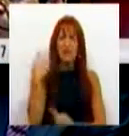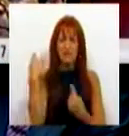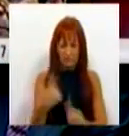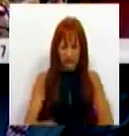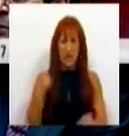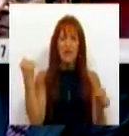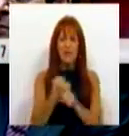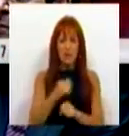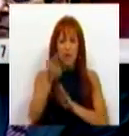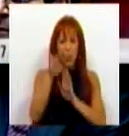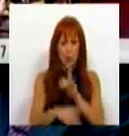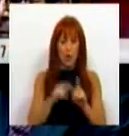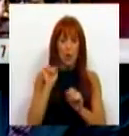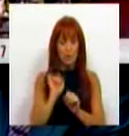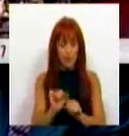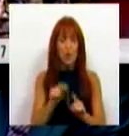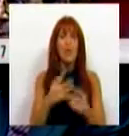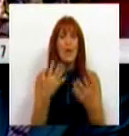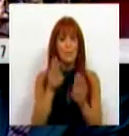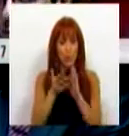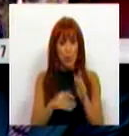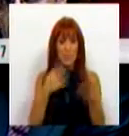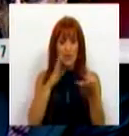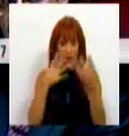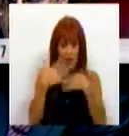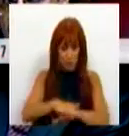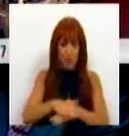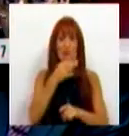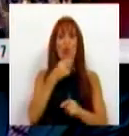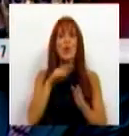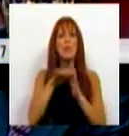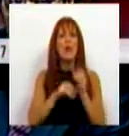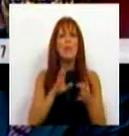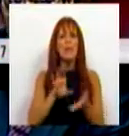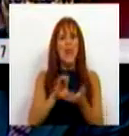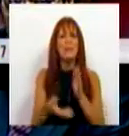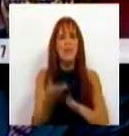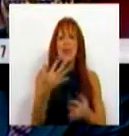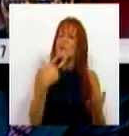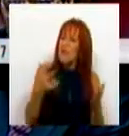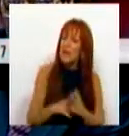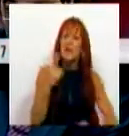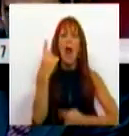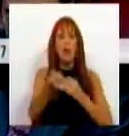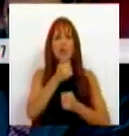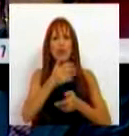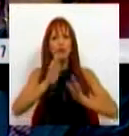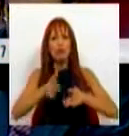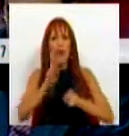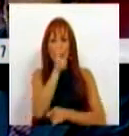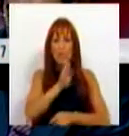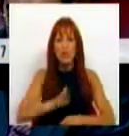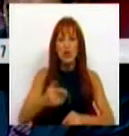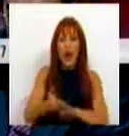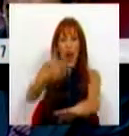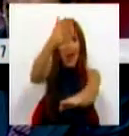está a trabalhar em programas concretos e programas integrados. Falou aqui do programa Capitalizar, sim, é verdade que algumas medidas já foram